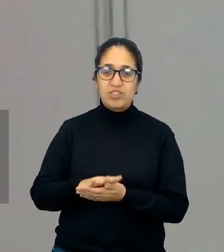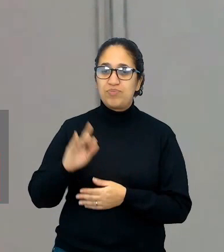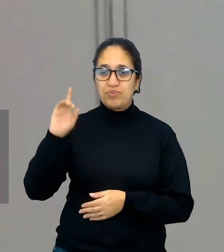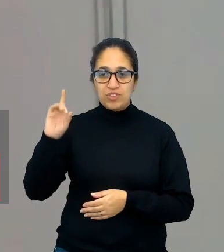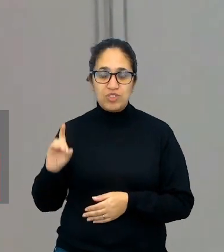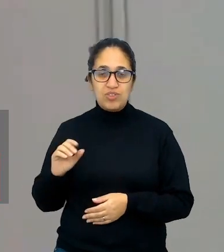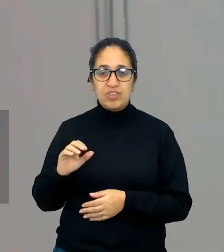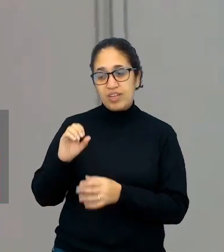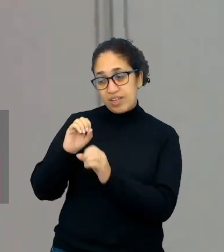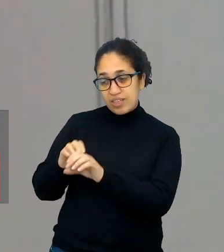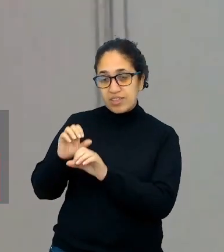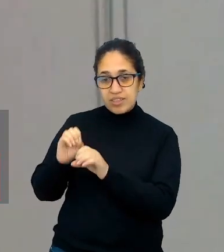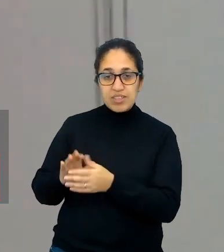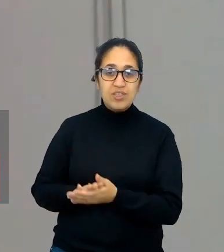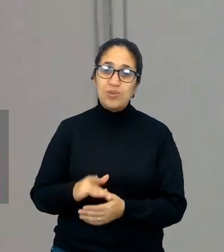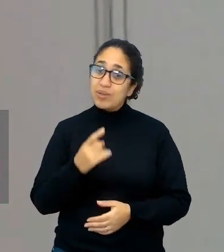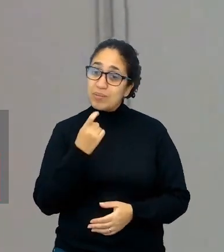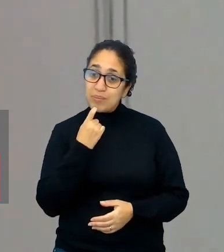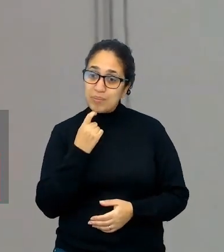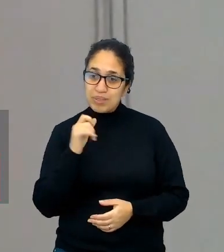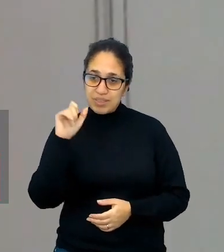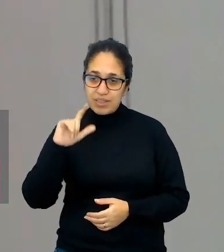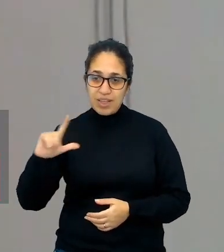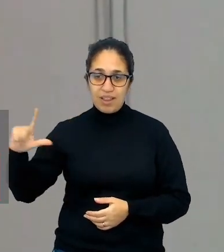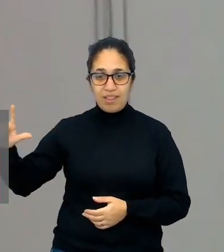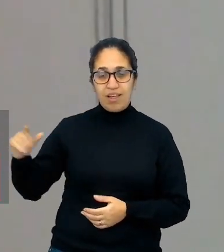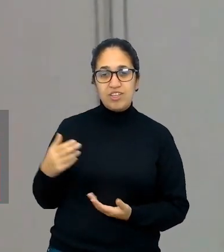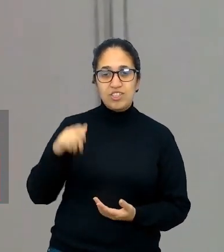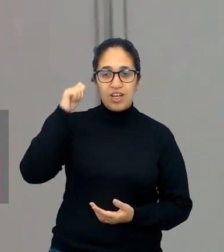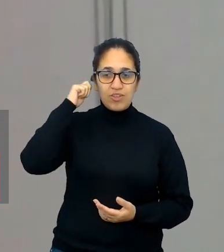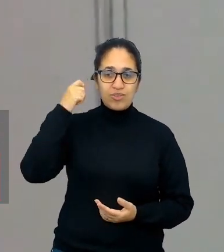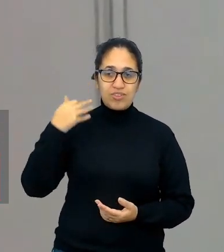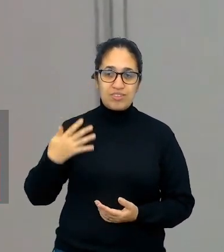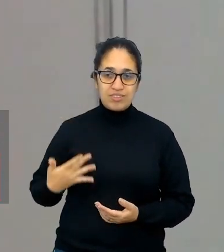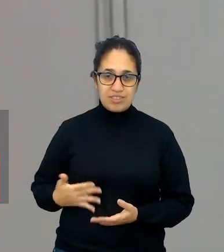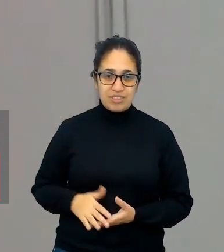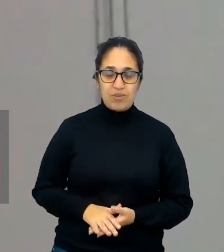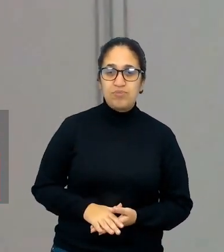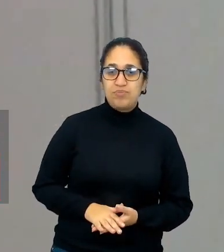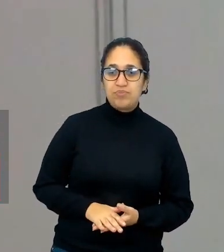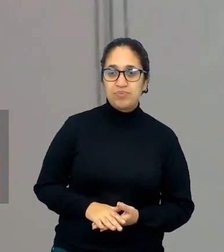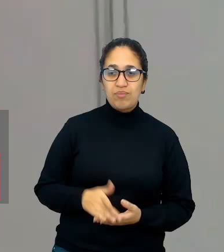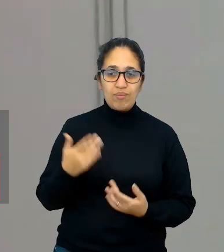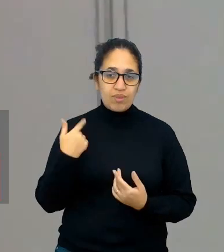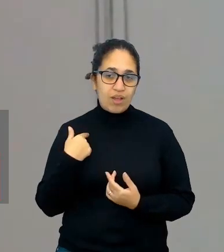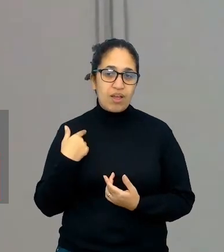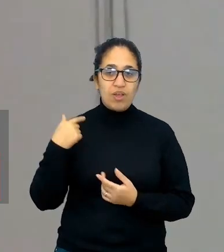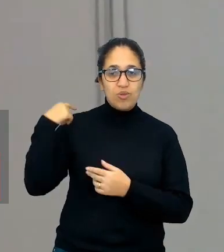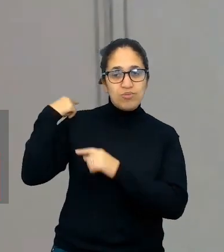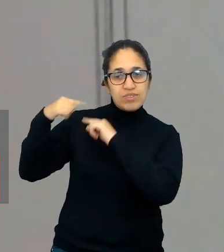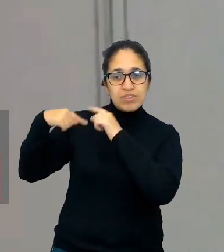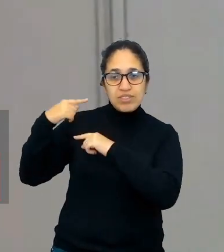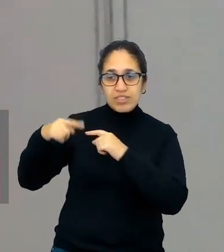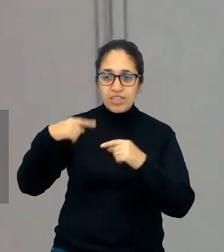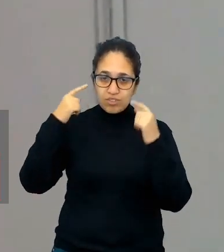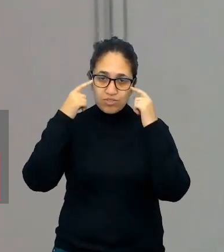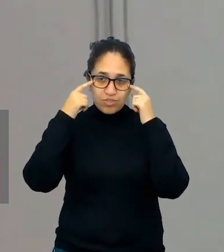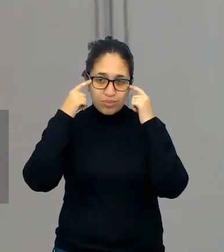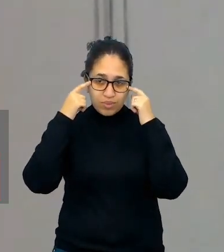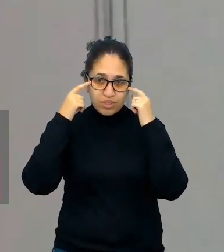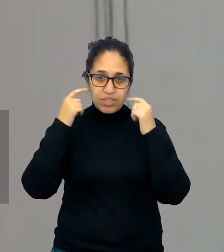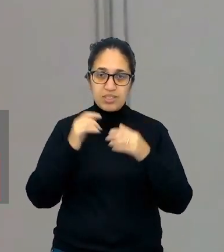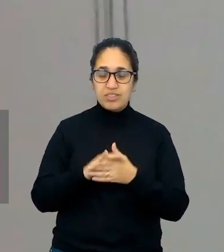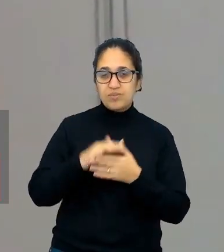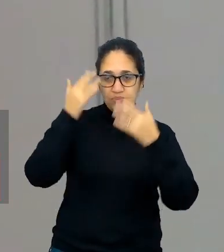Campinas Leste e vou fazer aqui uma breve autodescrição, né? Eu sou descendente de japoneses, eu tenho